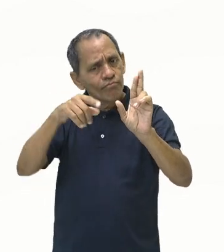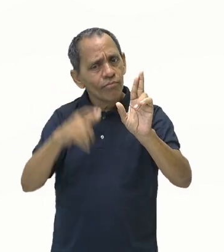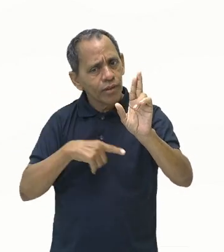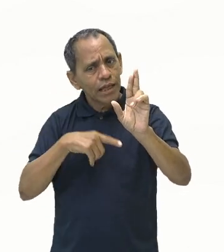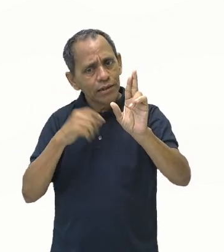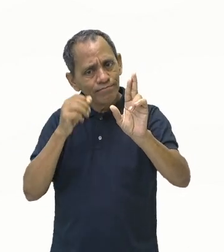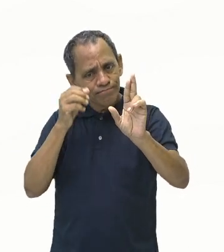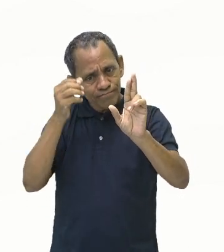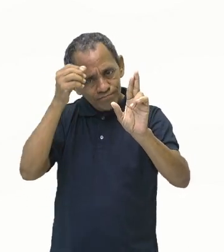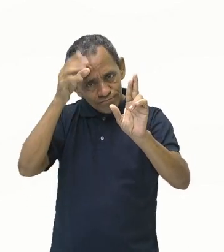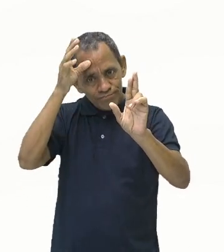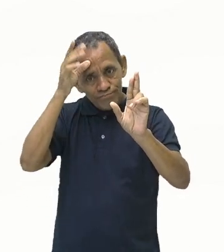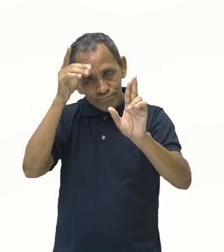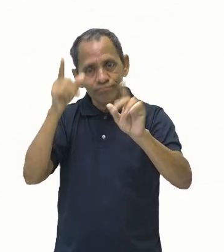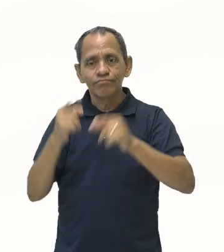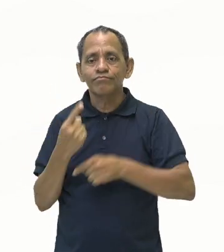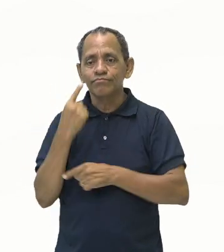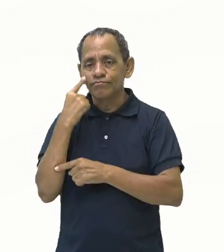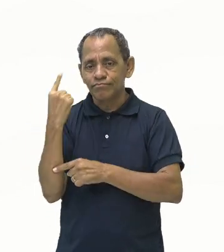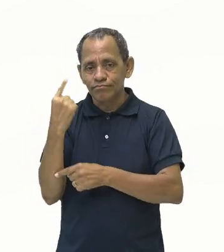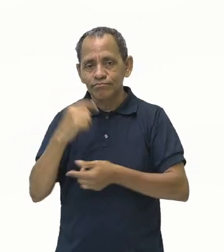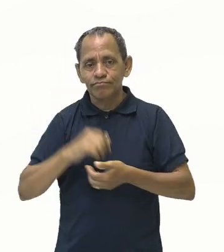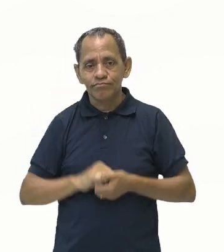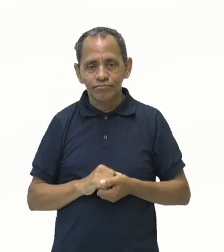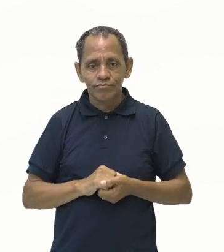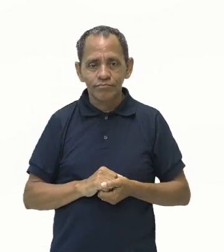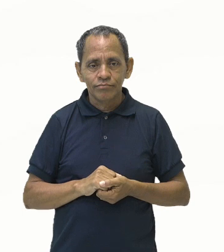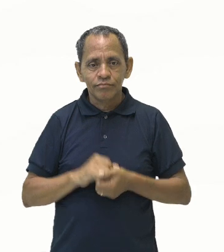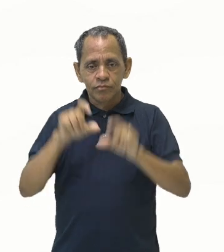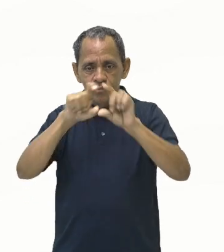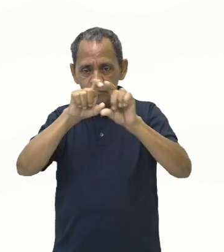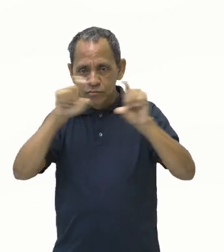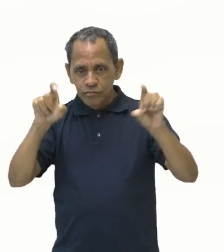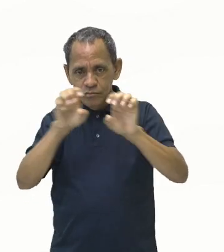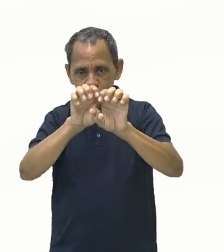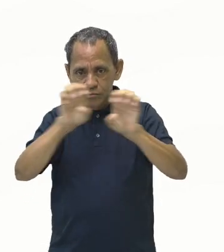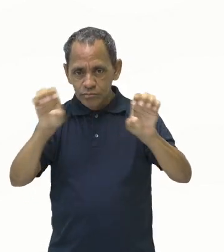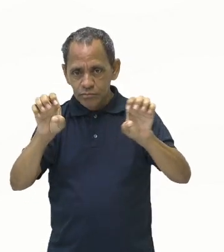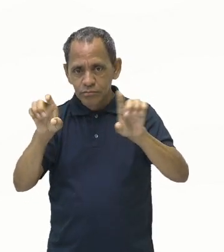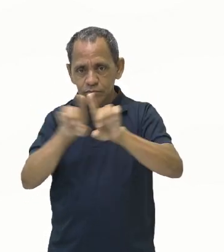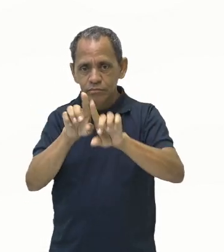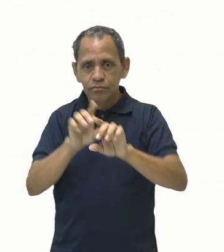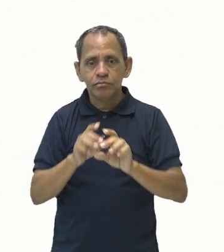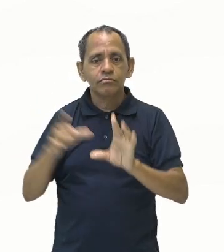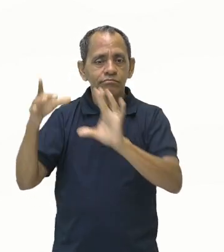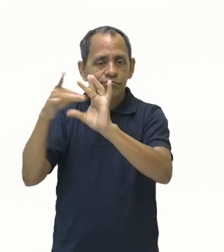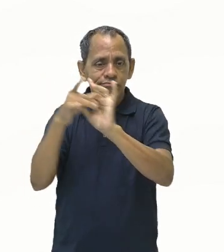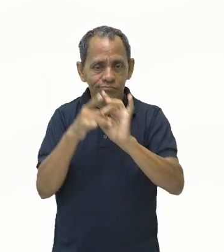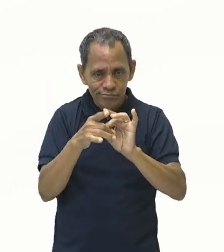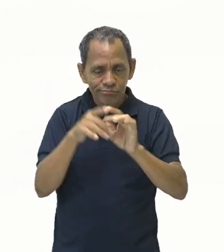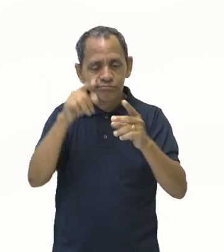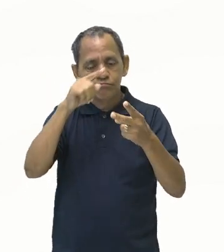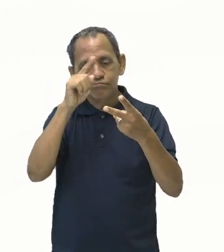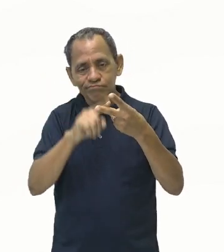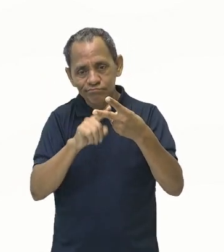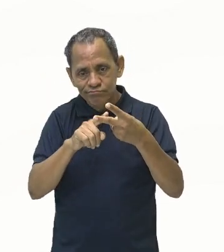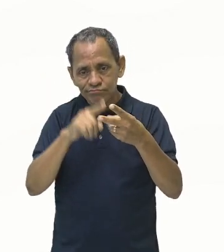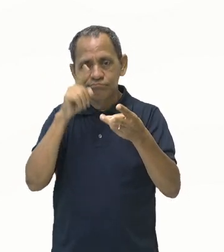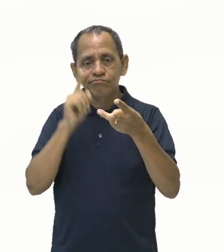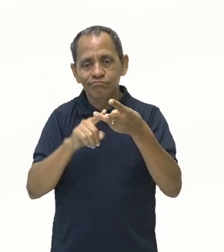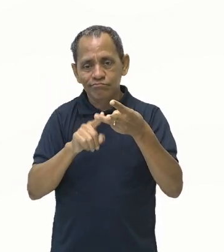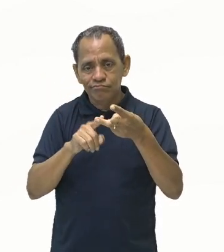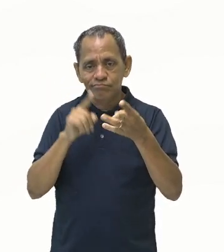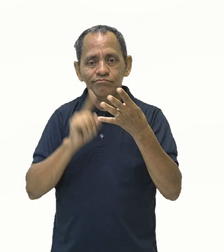Então, continuando, o que nós vamos ter aqui? Novamente, cadeia, disposição, tipo de